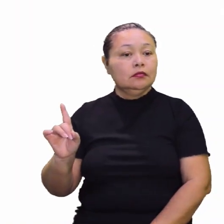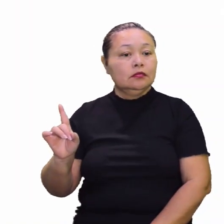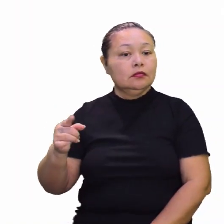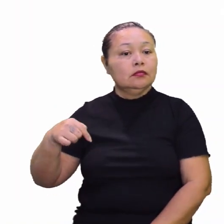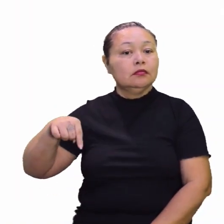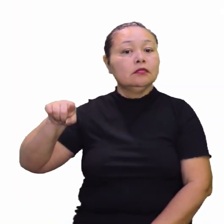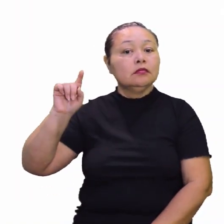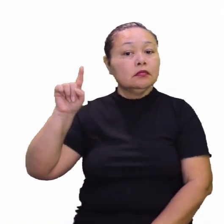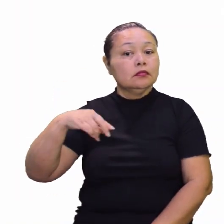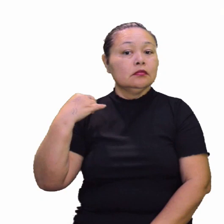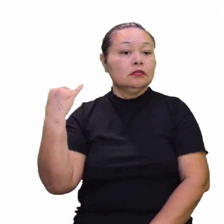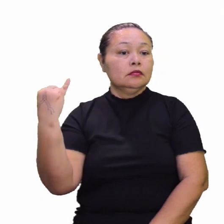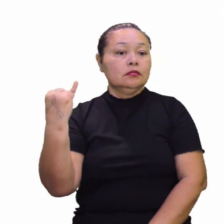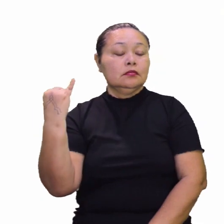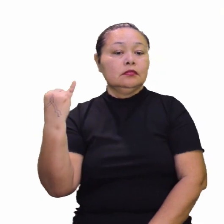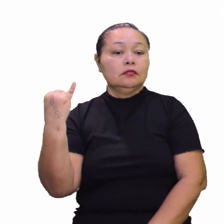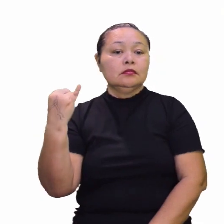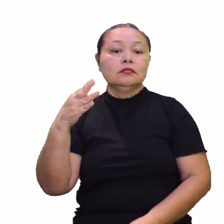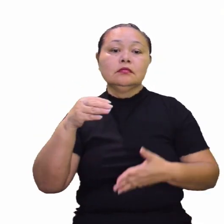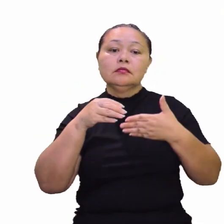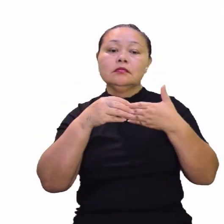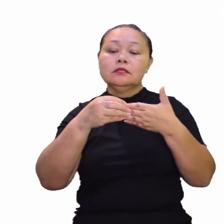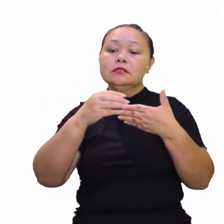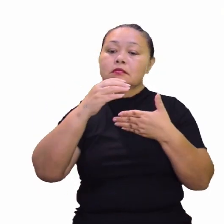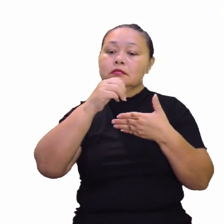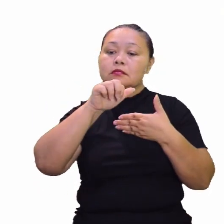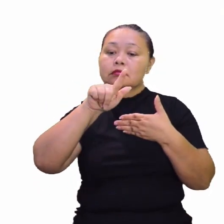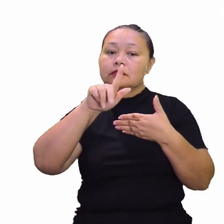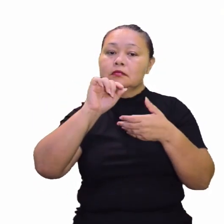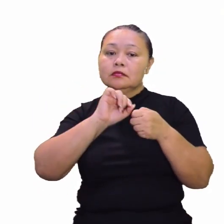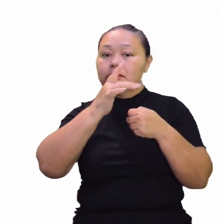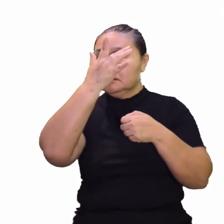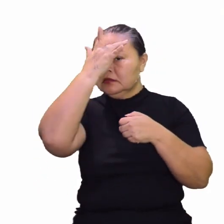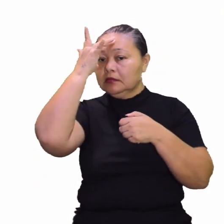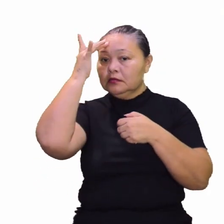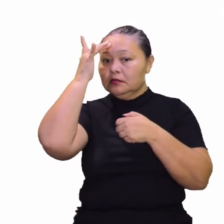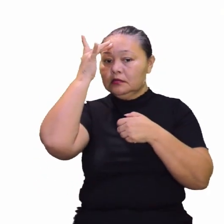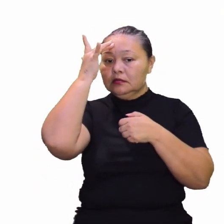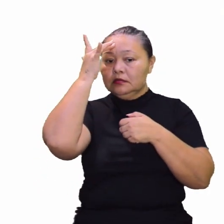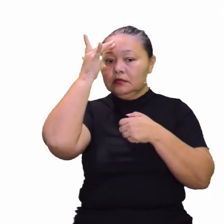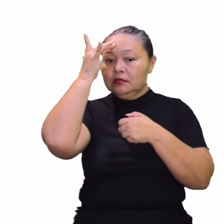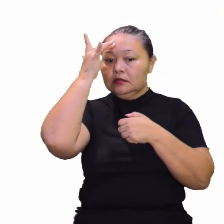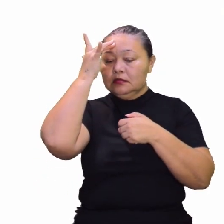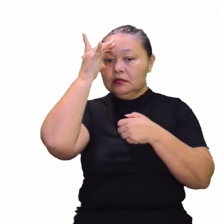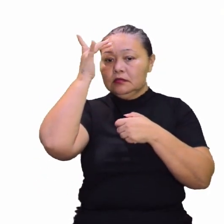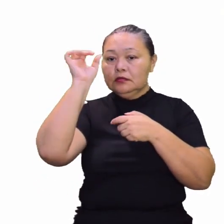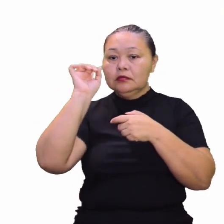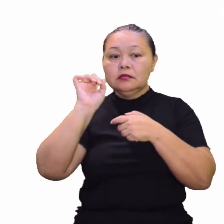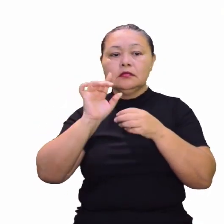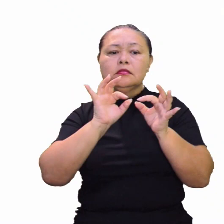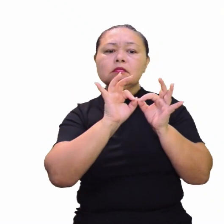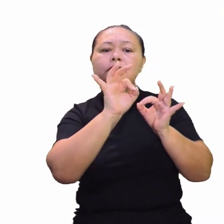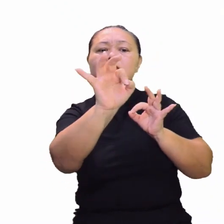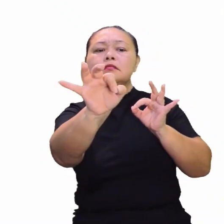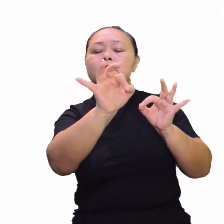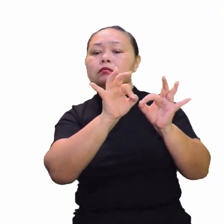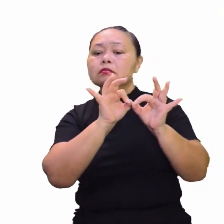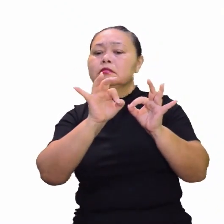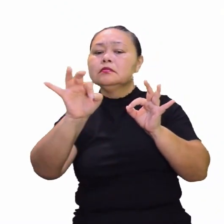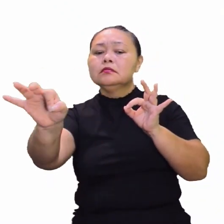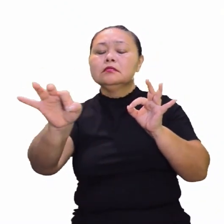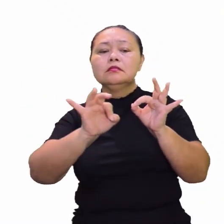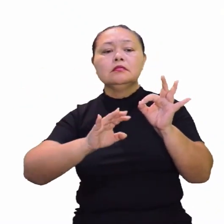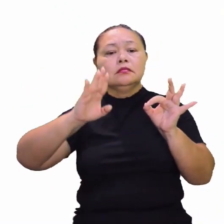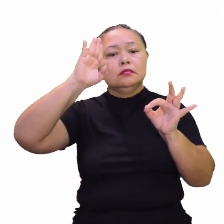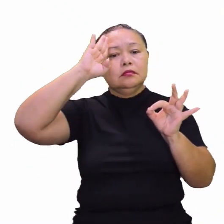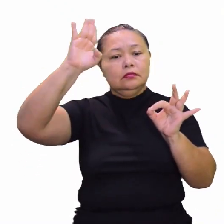Elas são de suma importância para transporte de cargas e pessoas a todas as distâncias